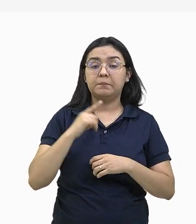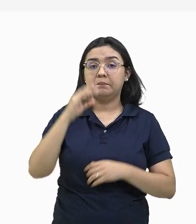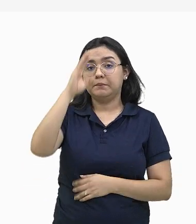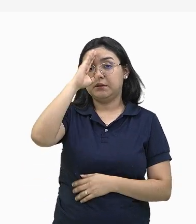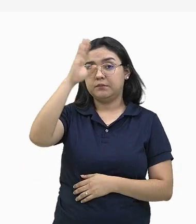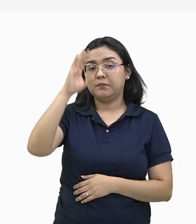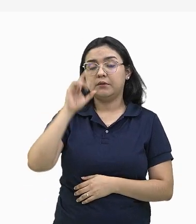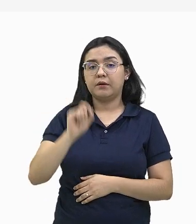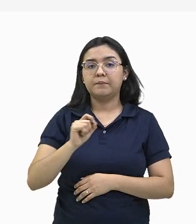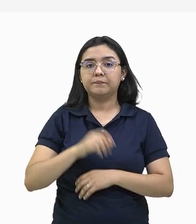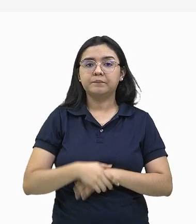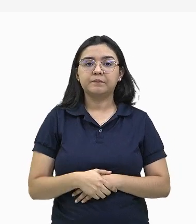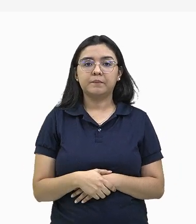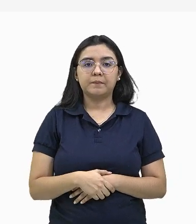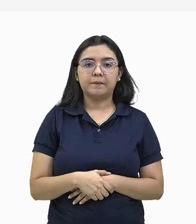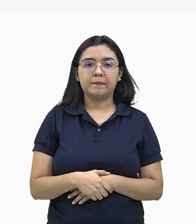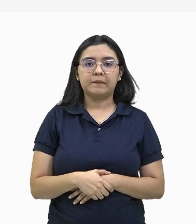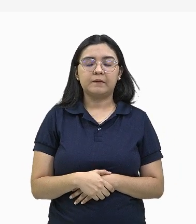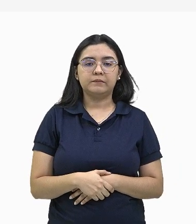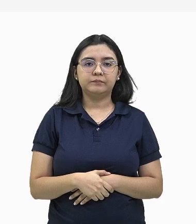para que isso